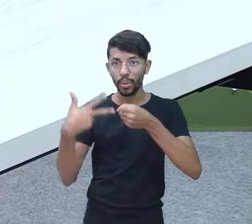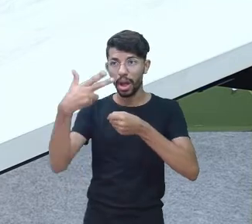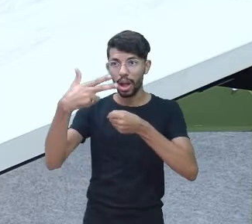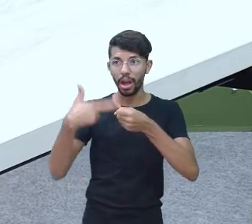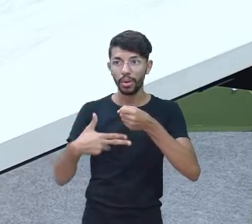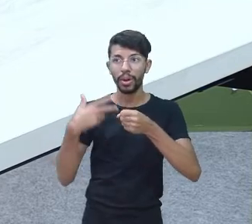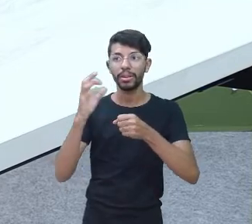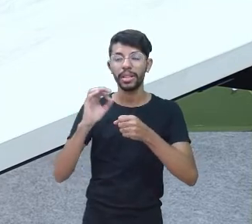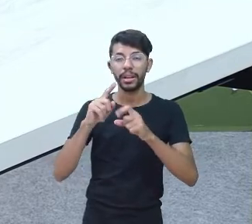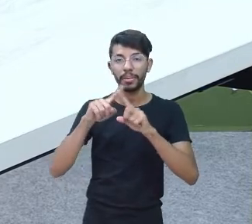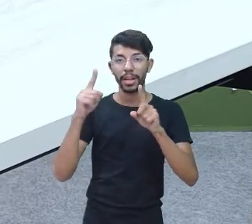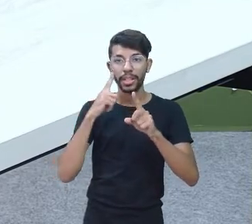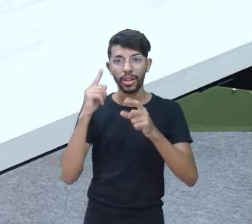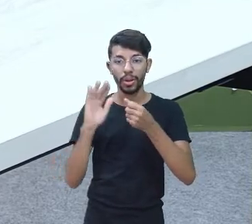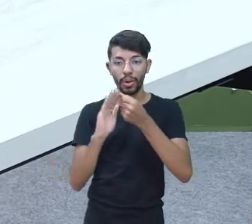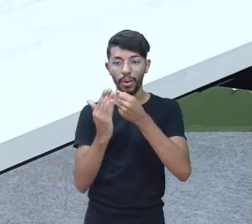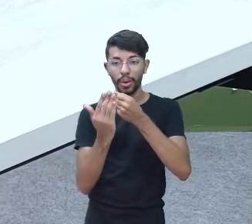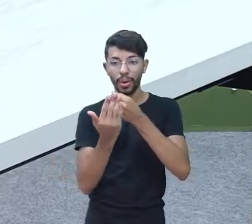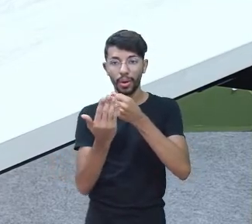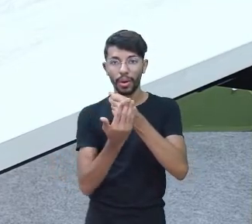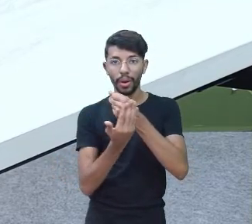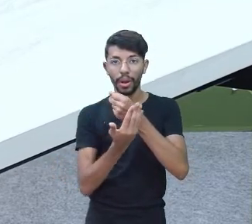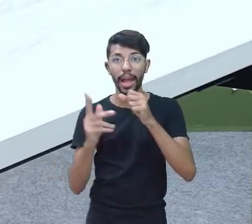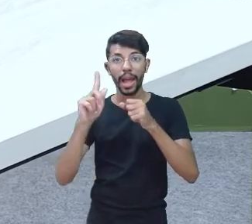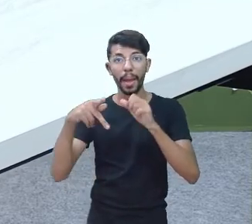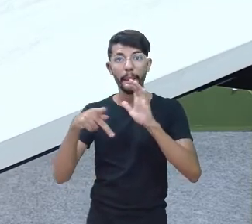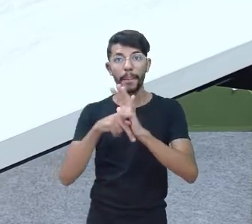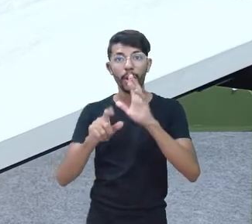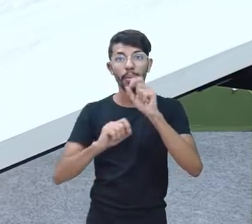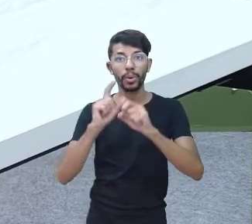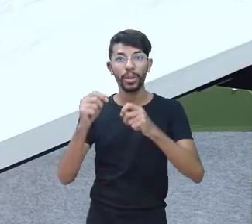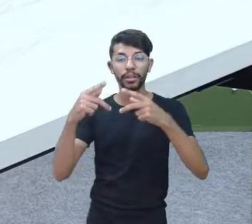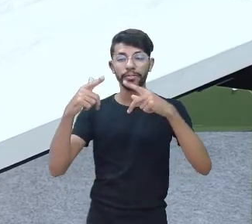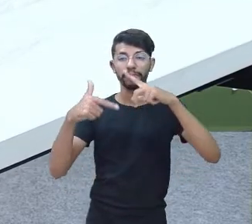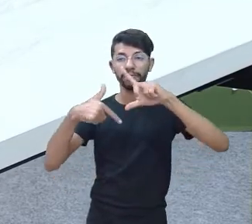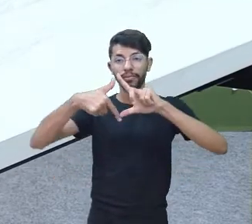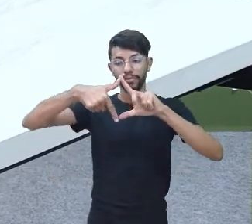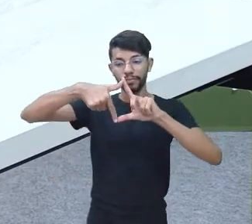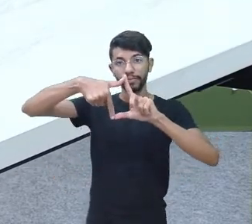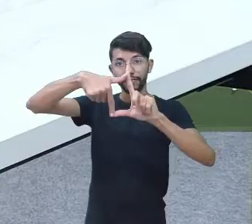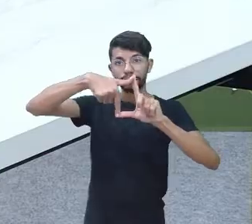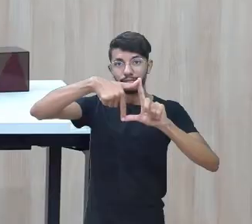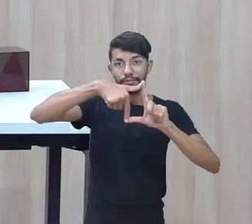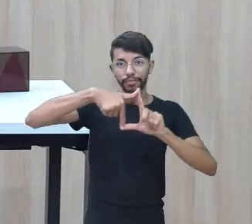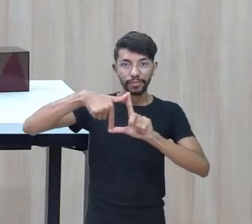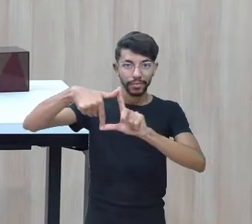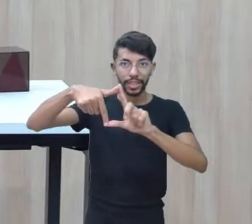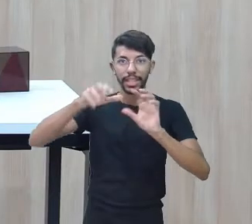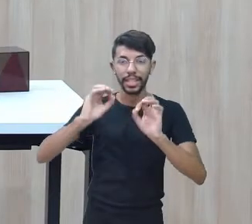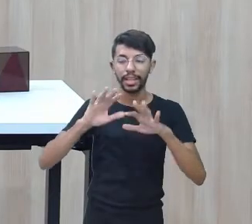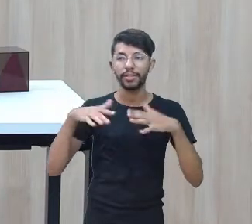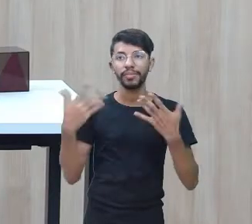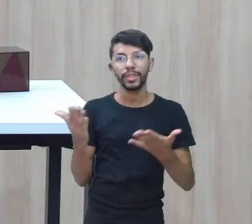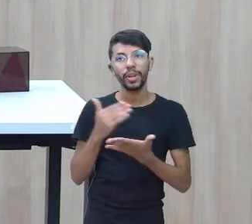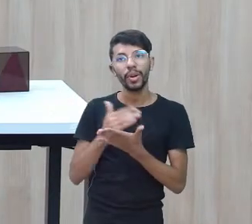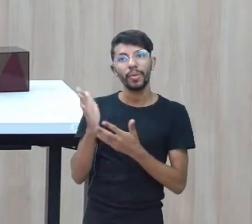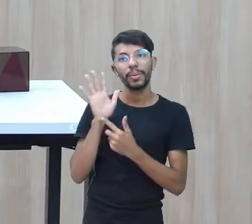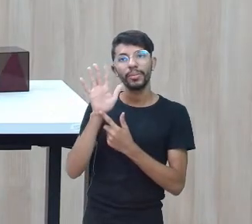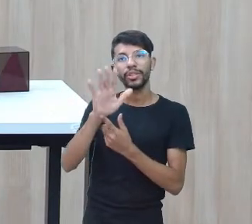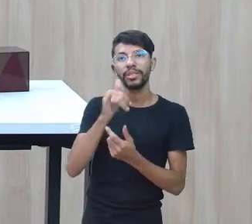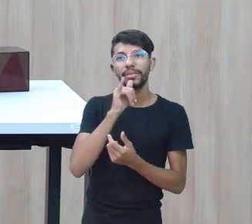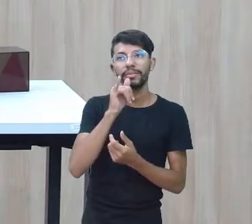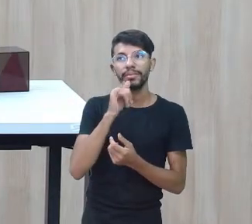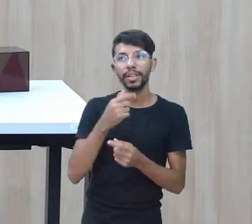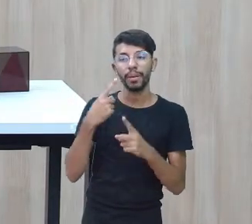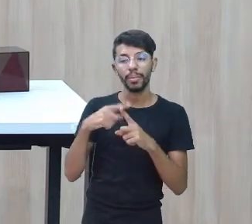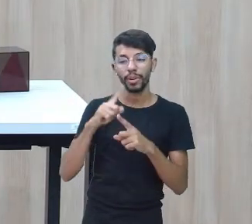faces laterais são todas retangulares, tá? Então, eu começo trazendo para vocês esses exemplos, porque a ideia da gente trabalhar